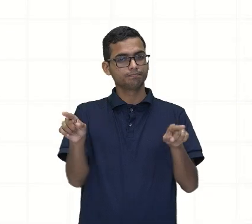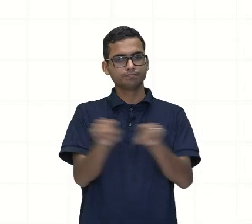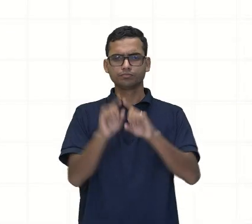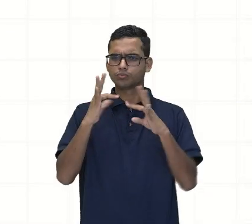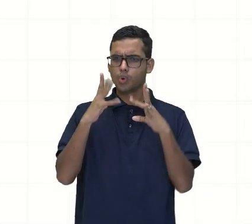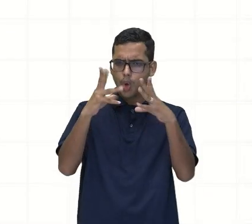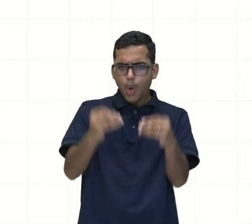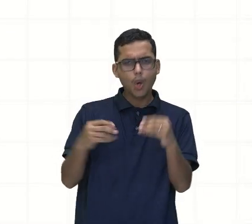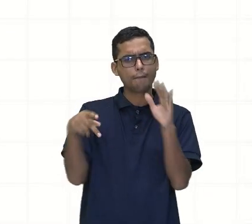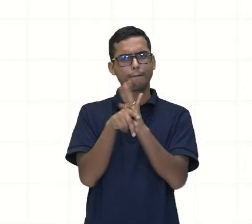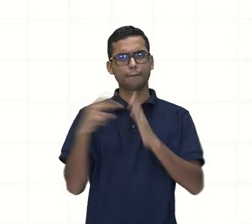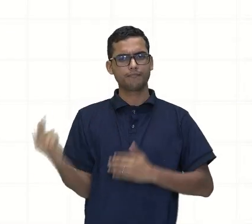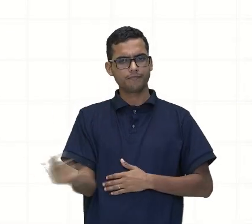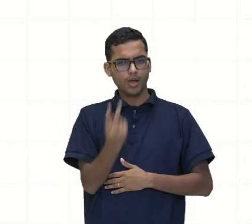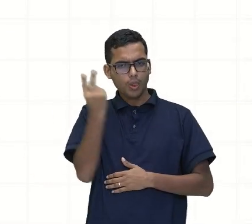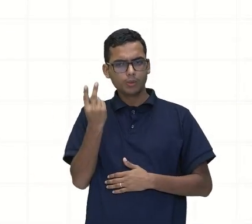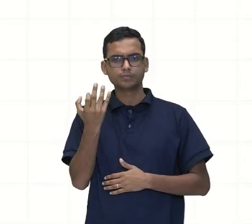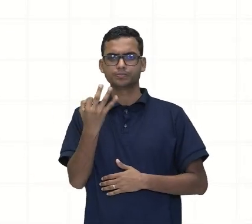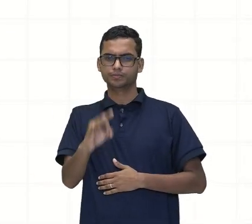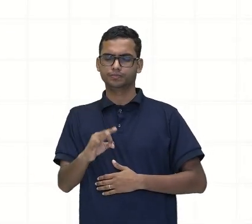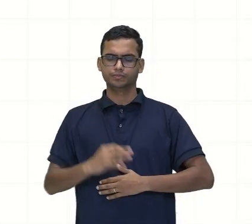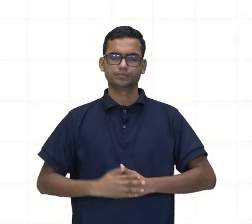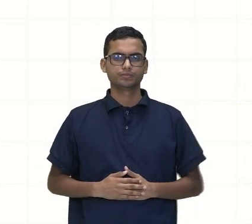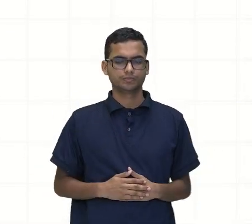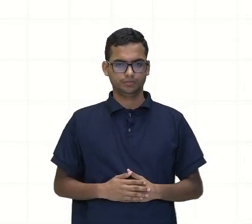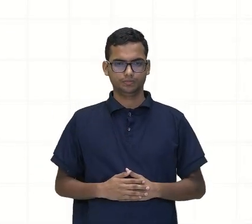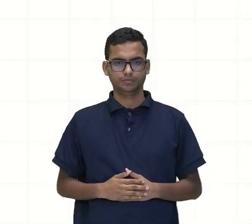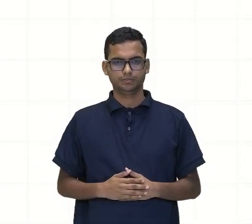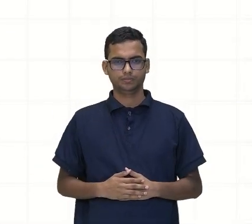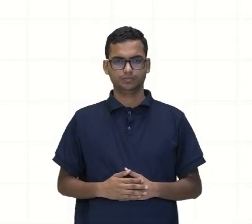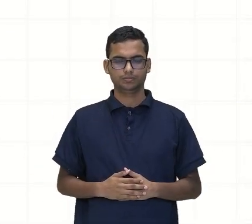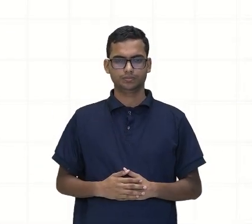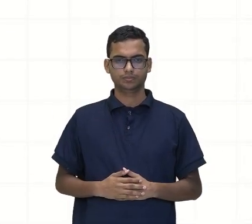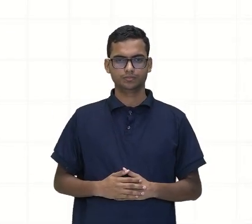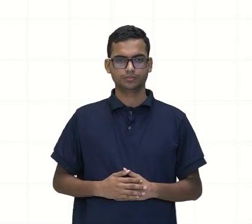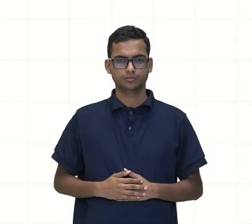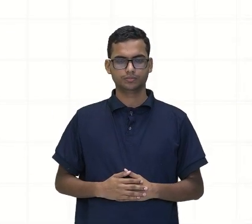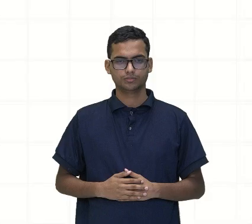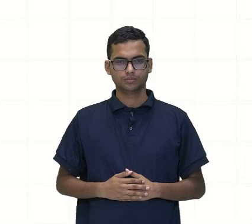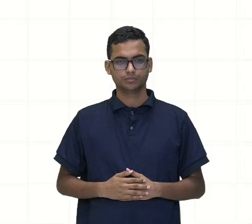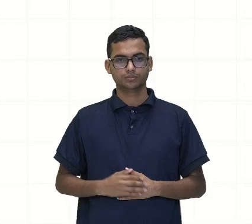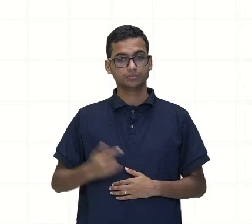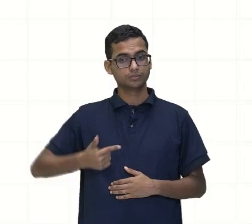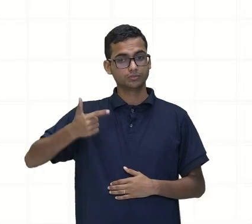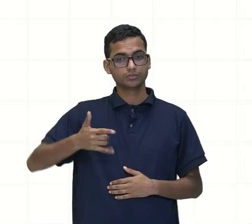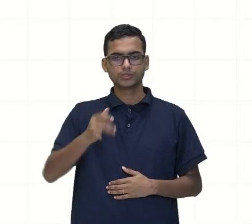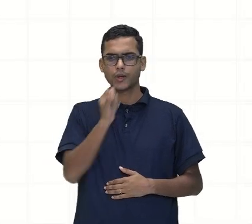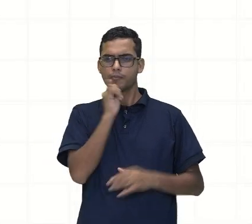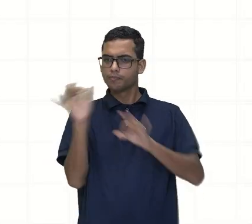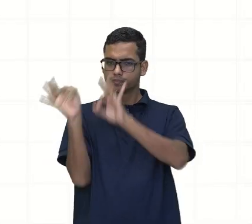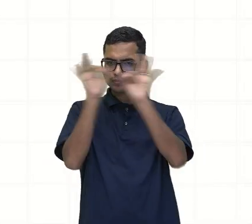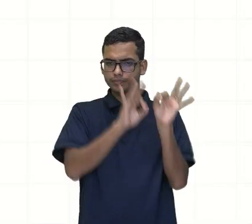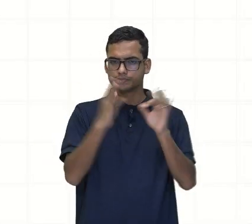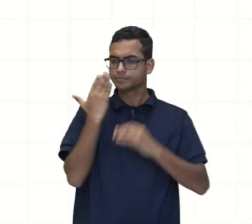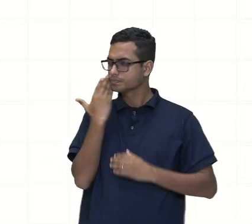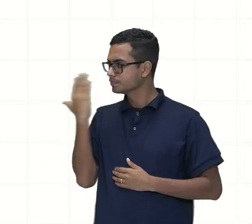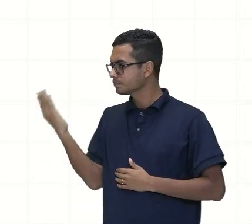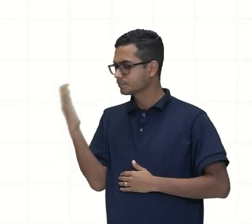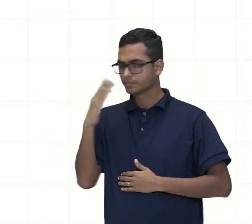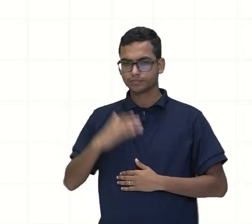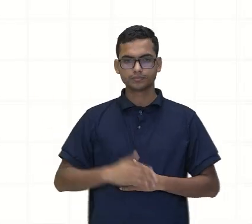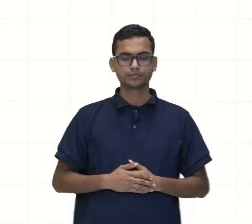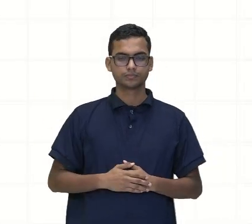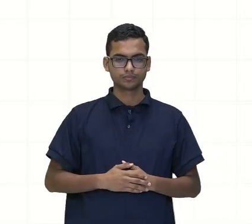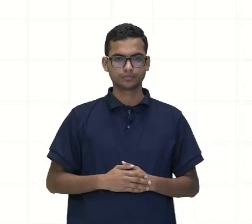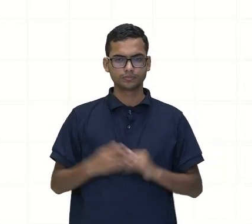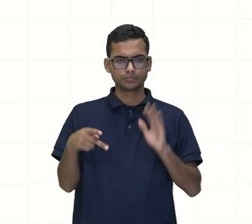todos os valores. Olha só, o 2, por exemplo. Qual é o simétrico do 2? É o menos 2.